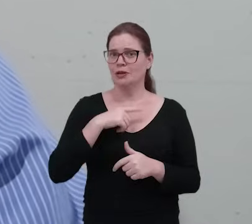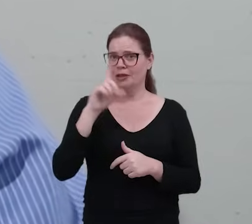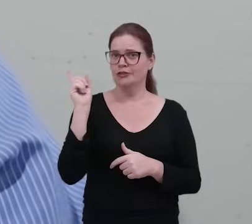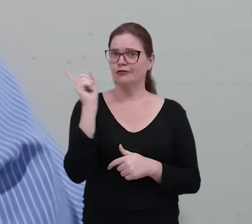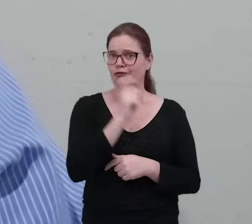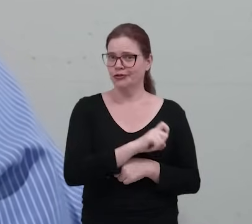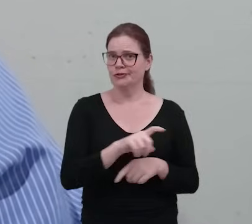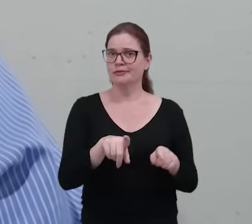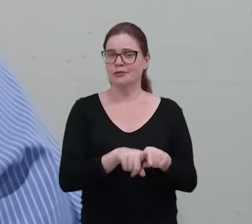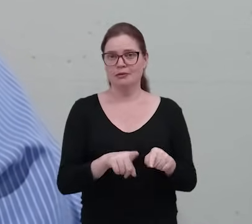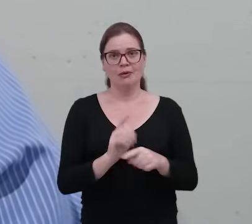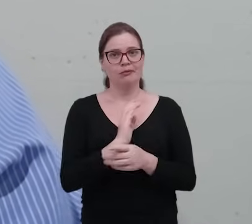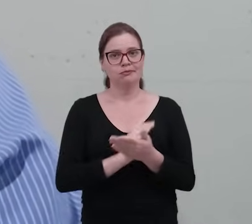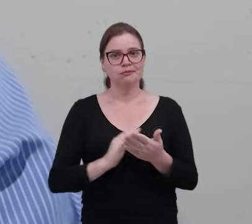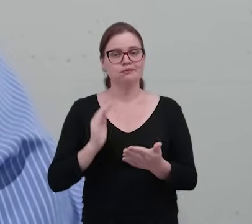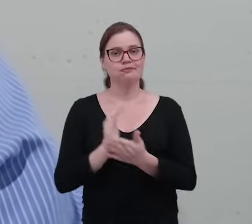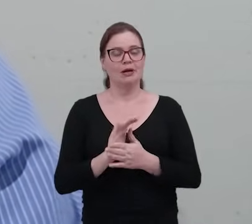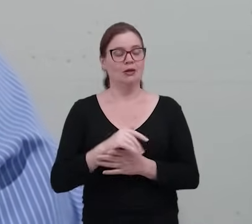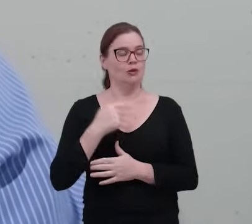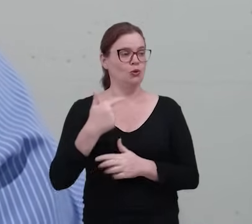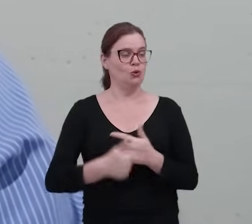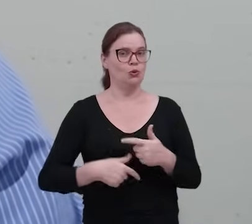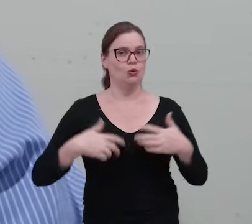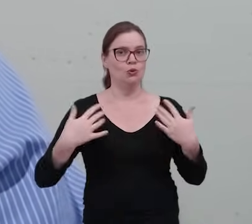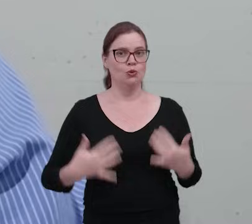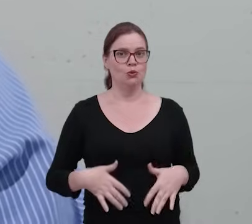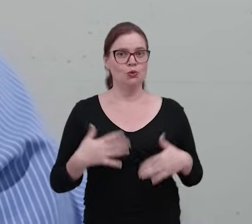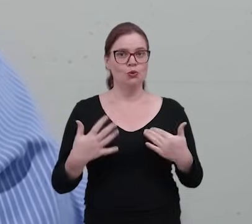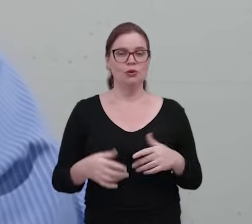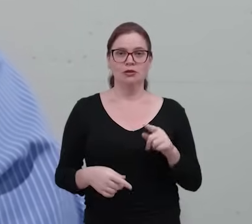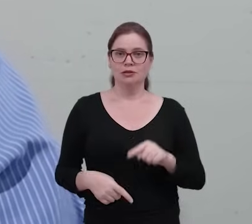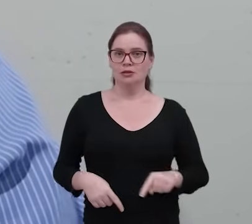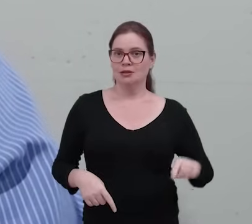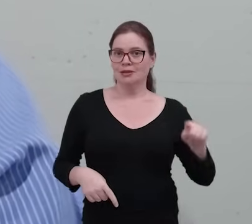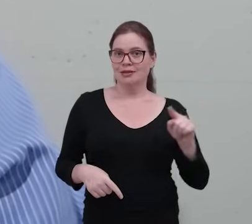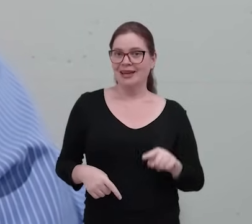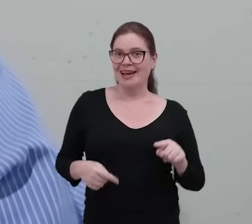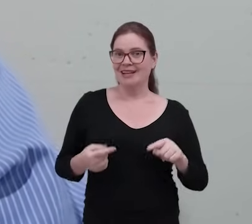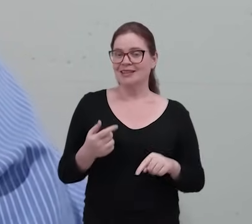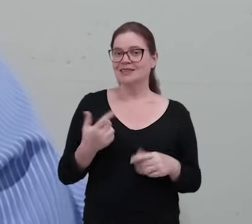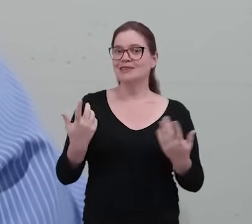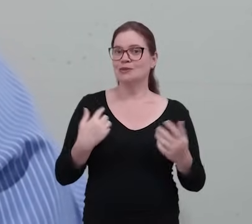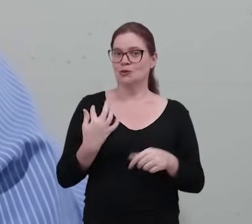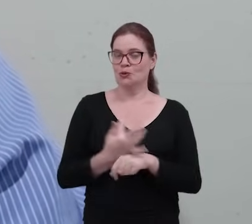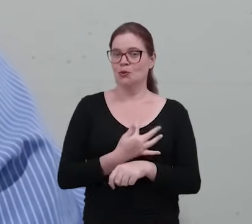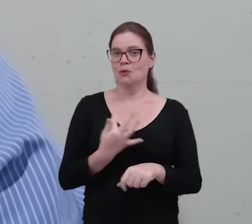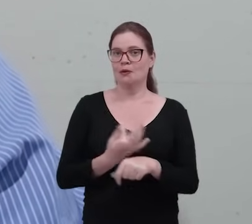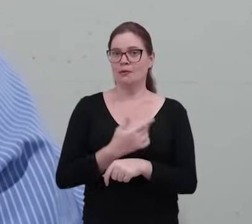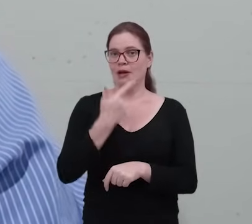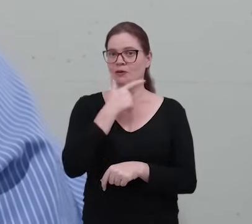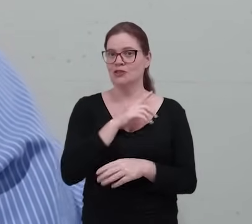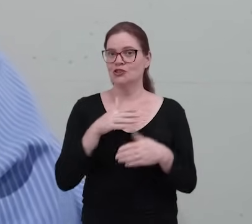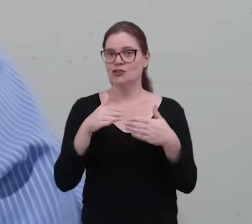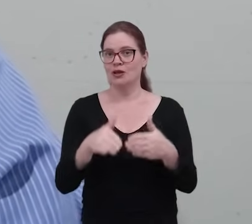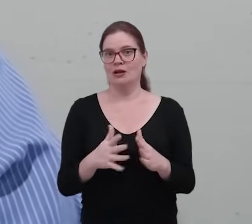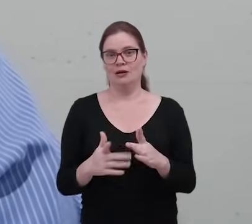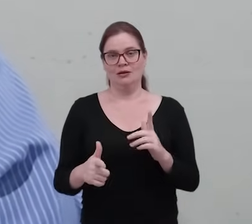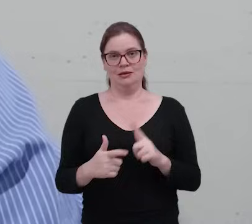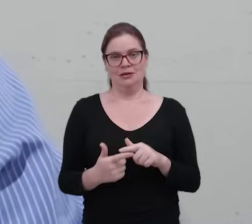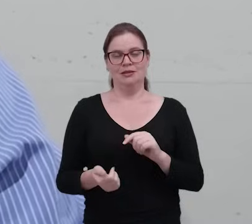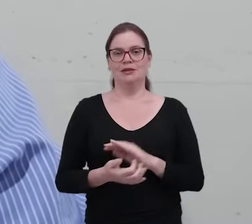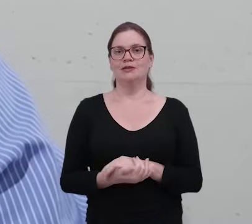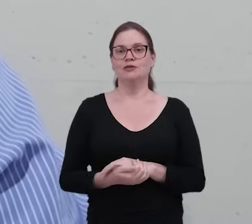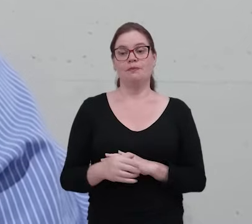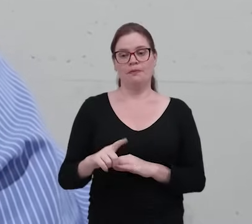luta, muita batalha, as batalhas que os irmãos enfrentam para chegar na igreja. E é aí que é